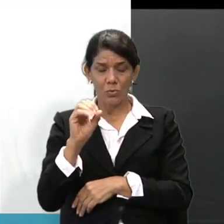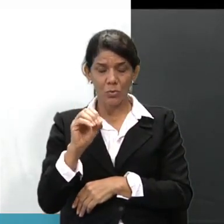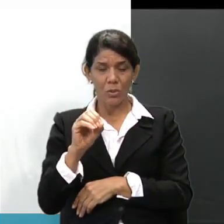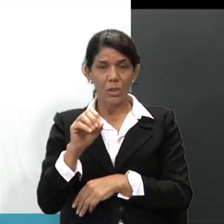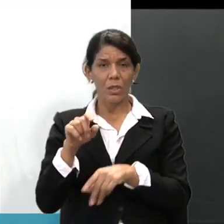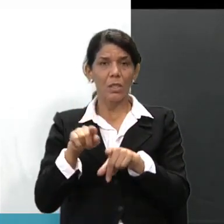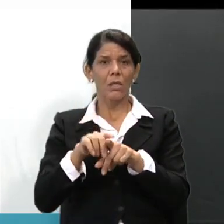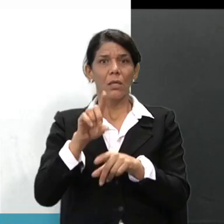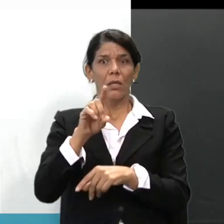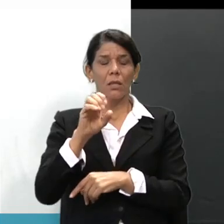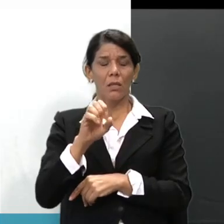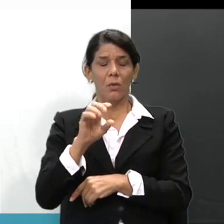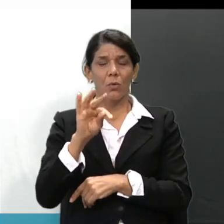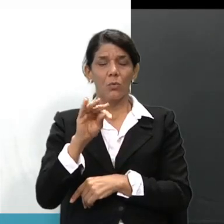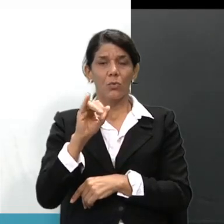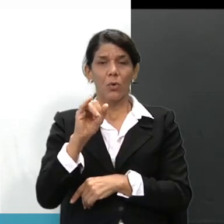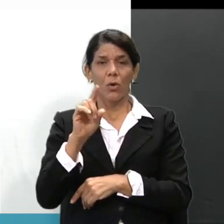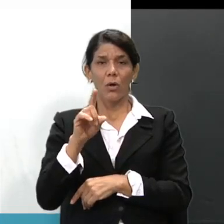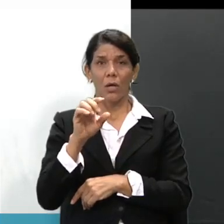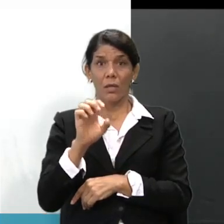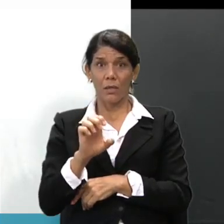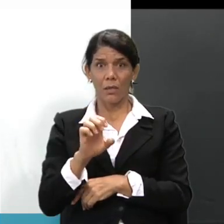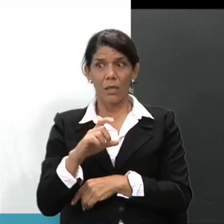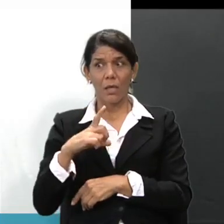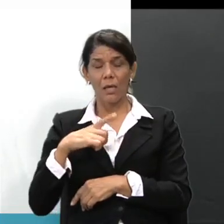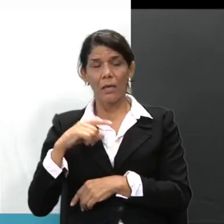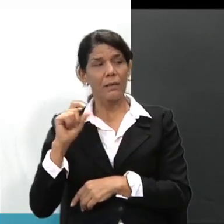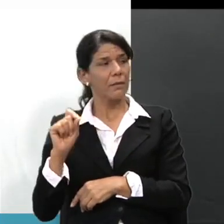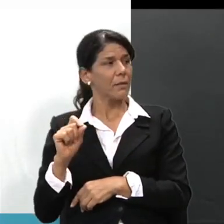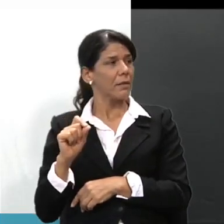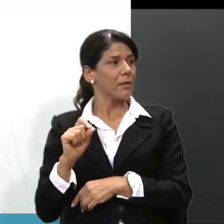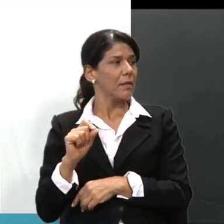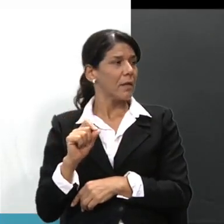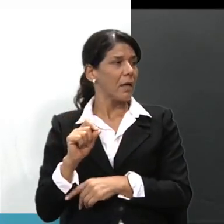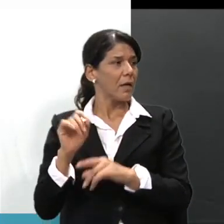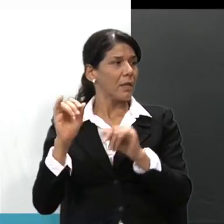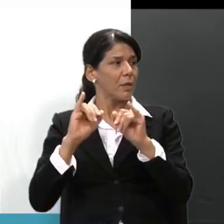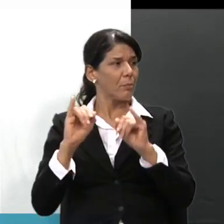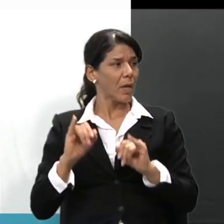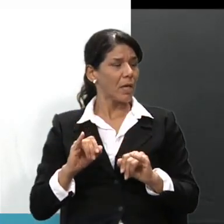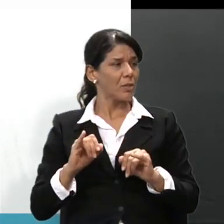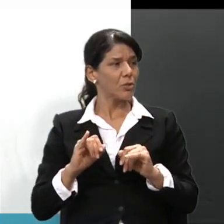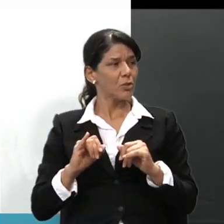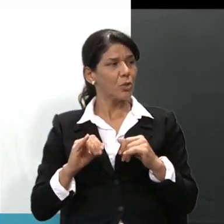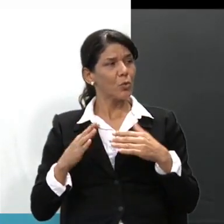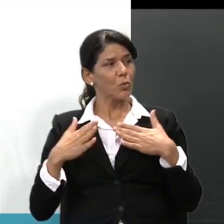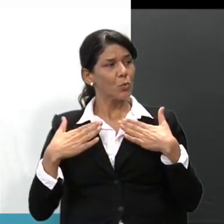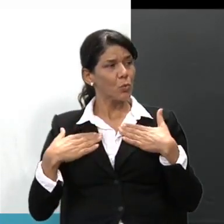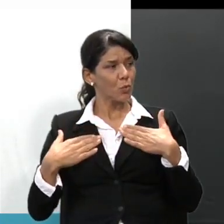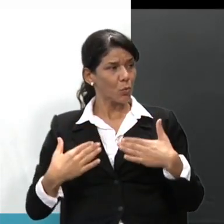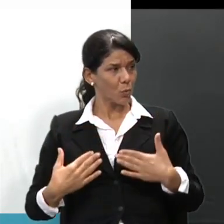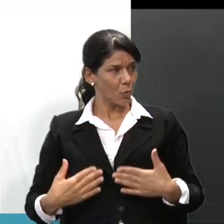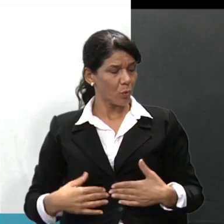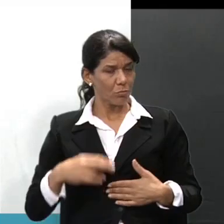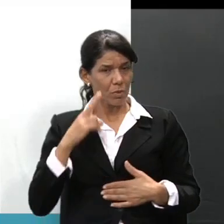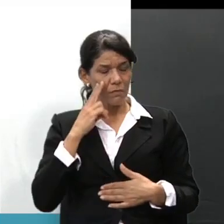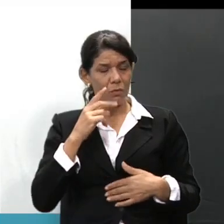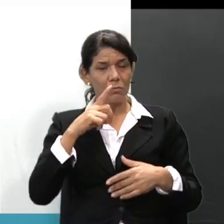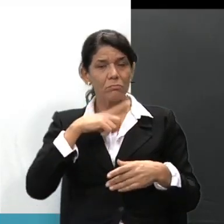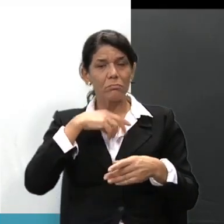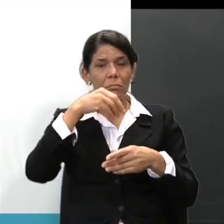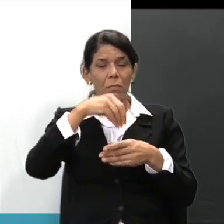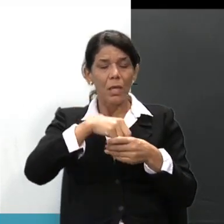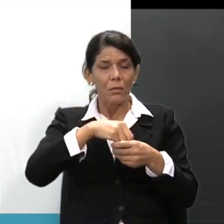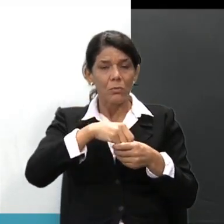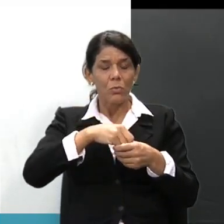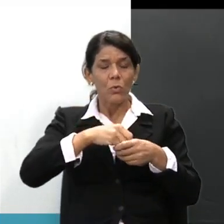e deltoide. Aqui nós temos a imagem, então, e a localização desses músculos. Nós